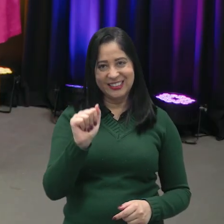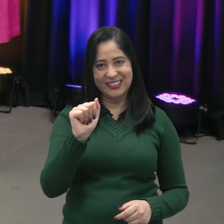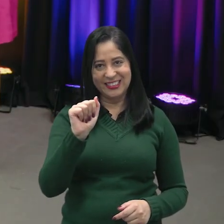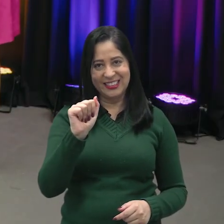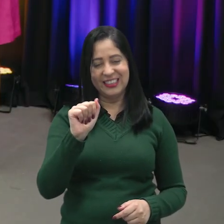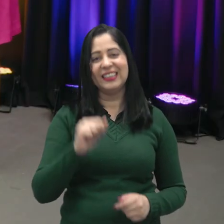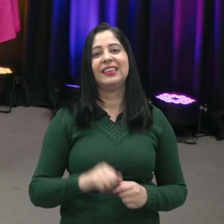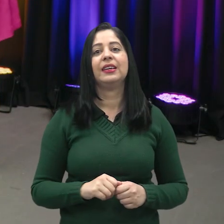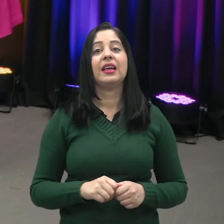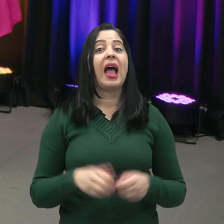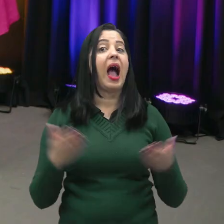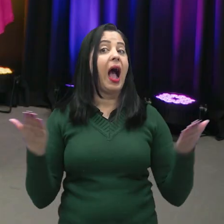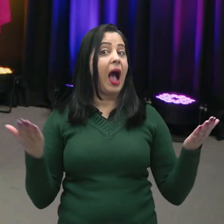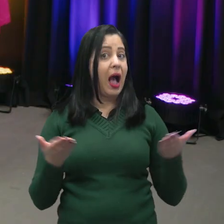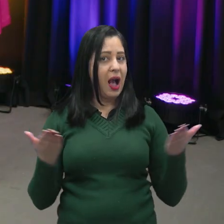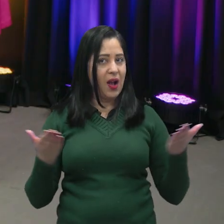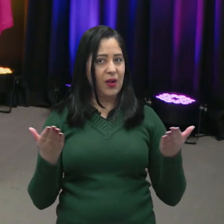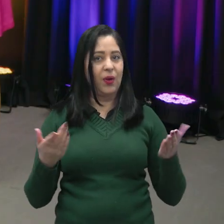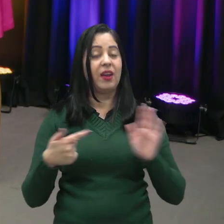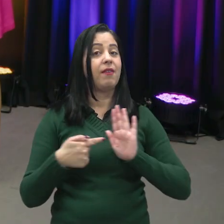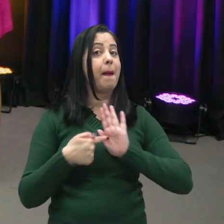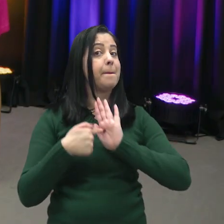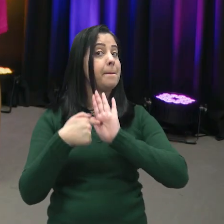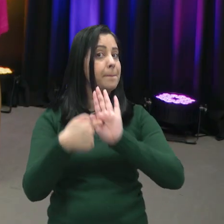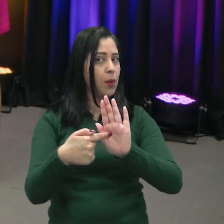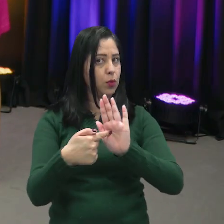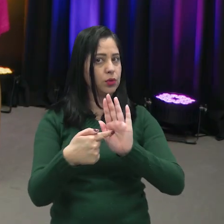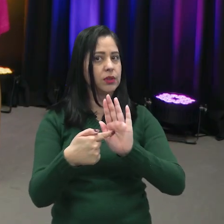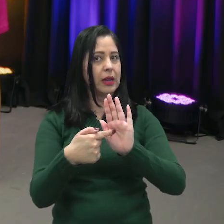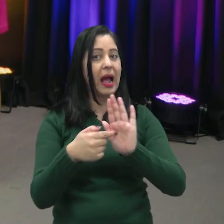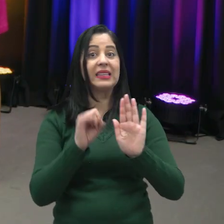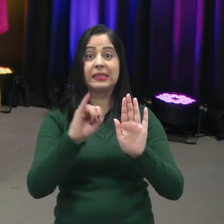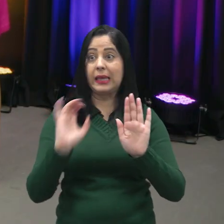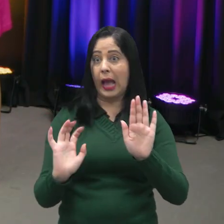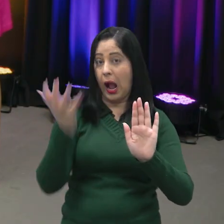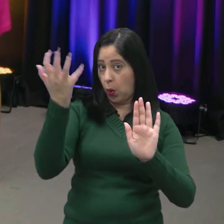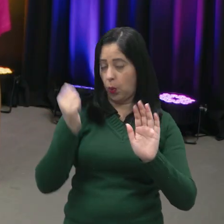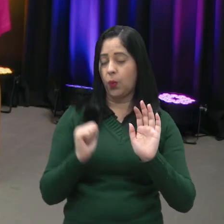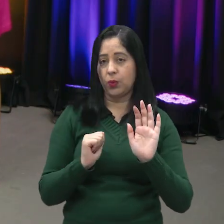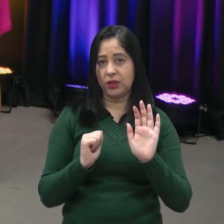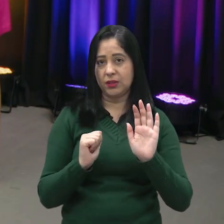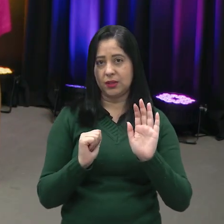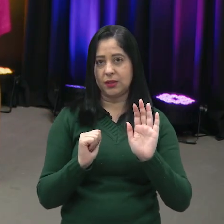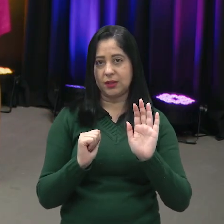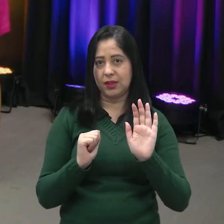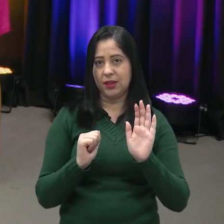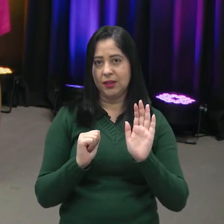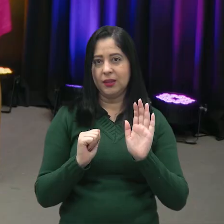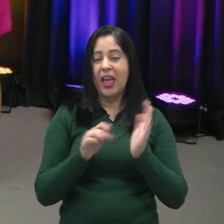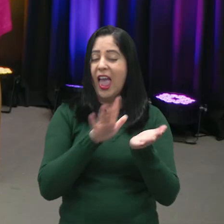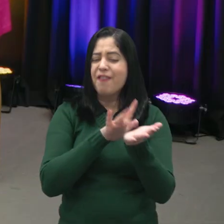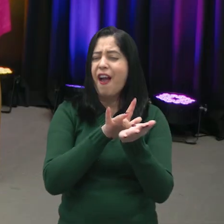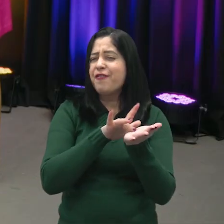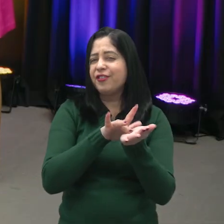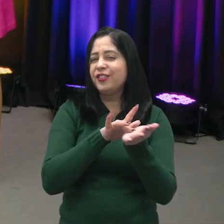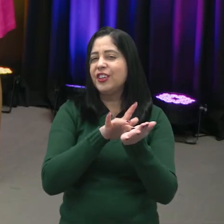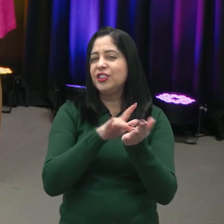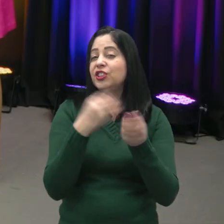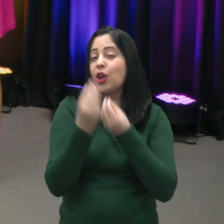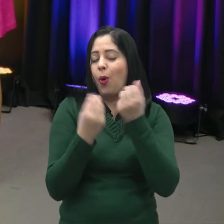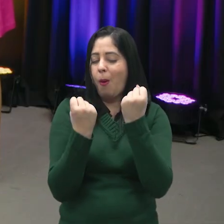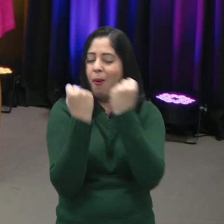situação, ok? Então, vamos lá. Isso aí. Bom, é importante falar, principalmente o wrestling não é uma modalidade, né, de soco,